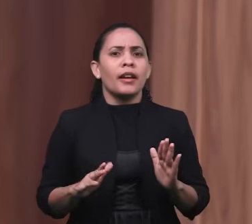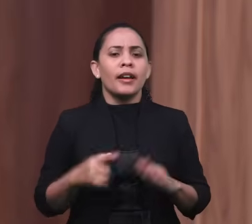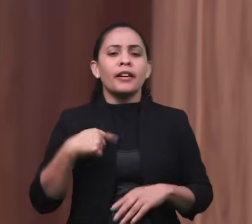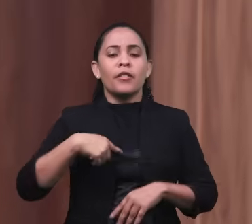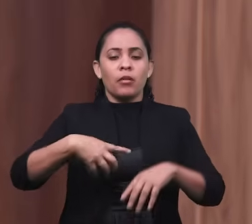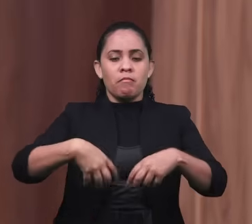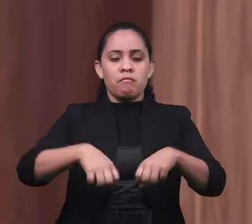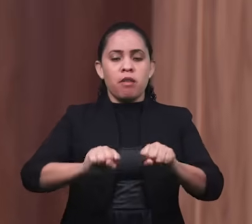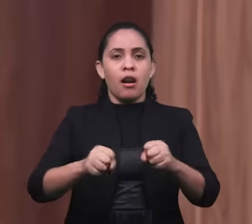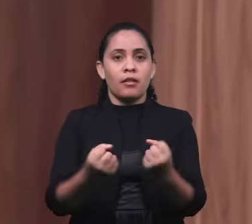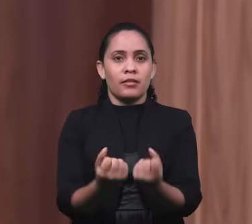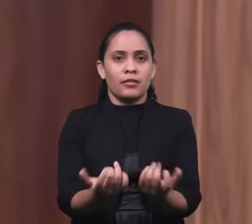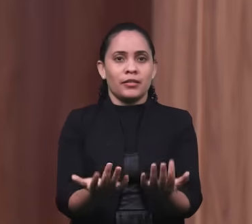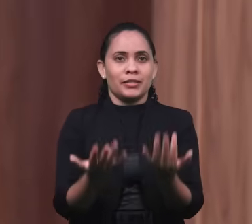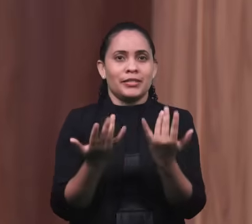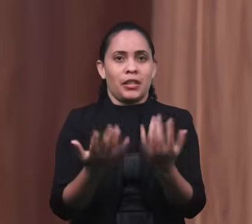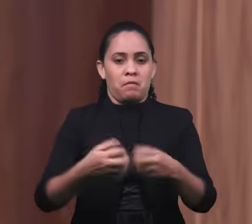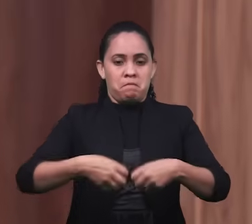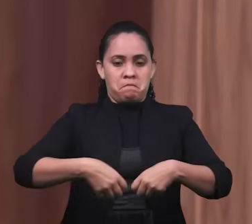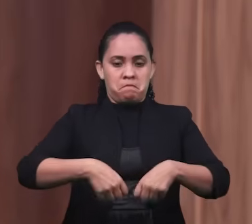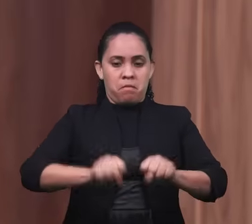o trigo no lagar.